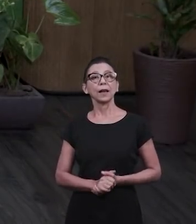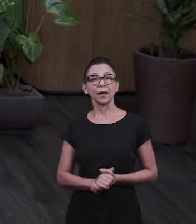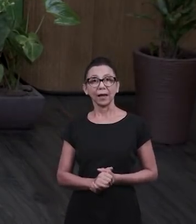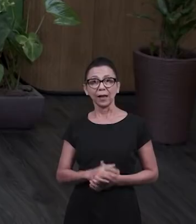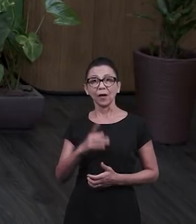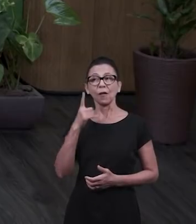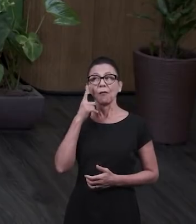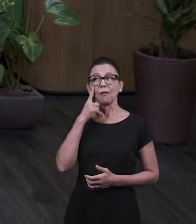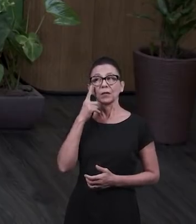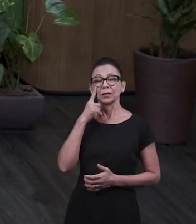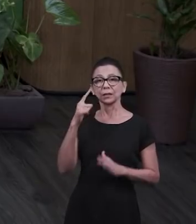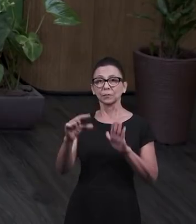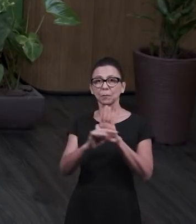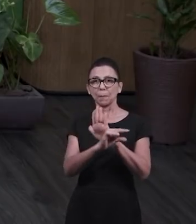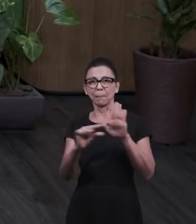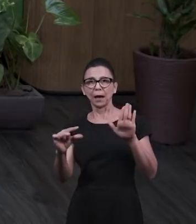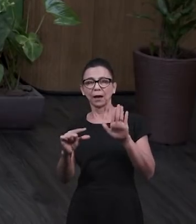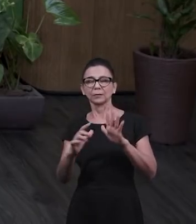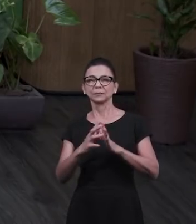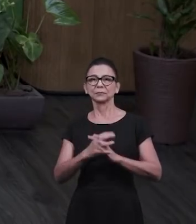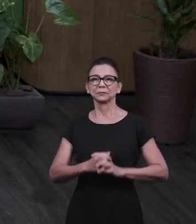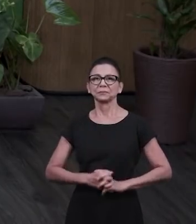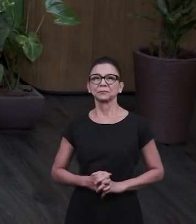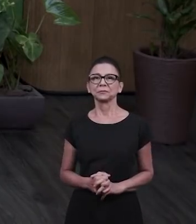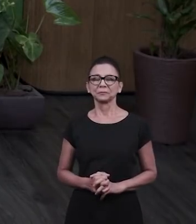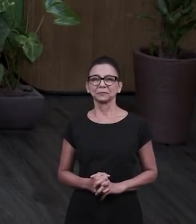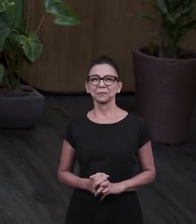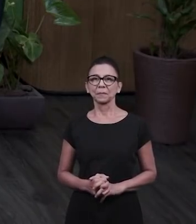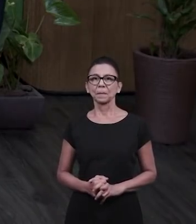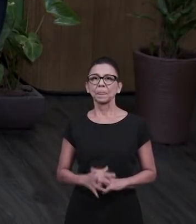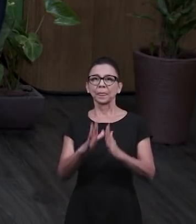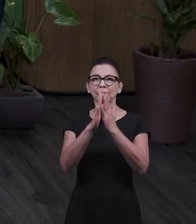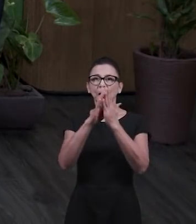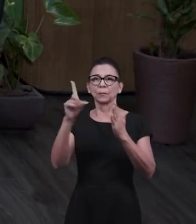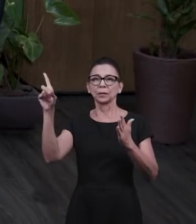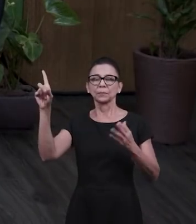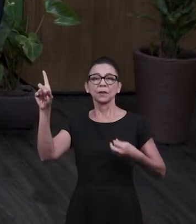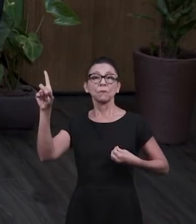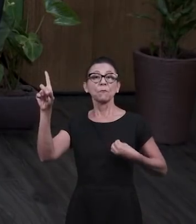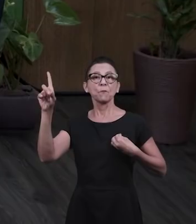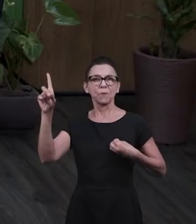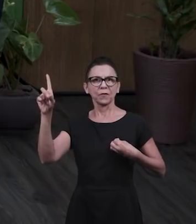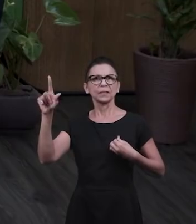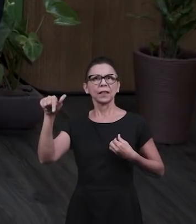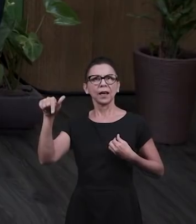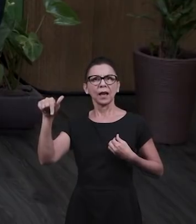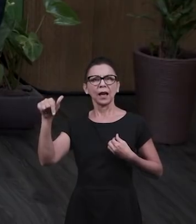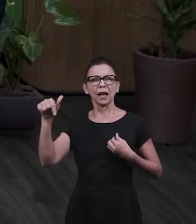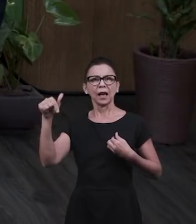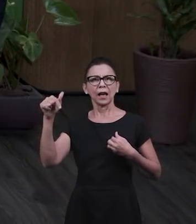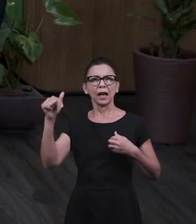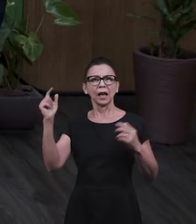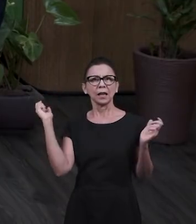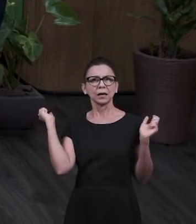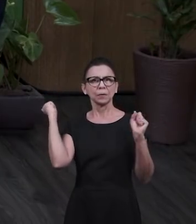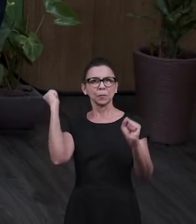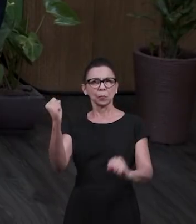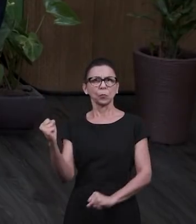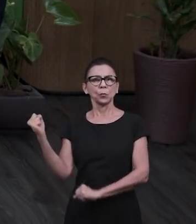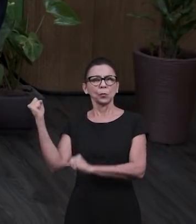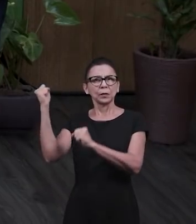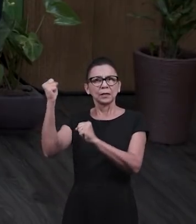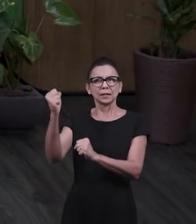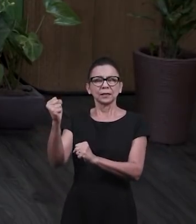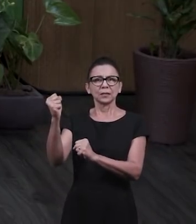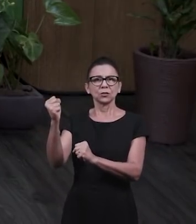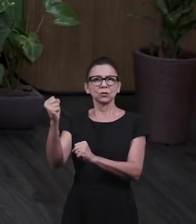este trecho. A palavra de Deus é viva e eficaz. Então não é só letra. Não,